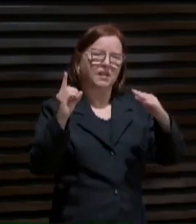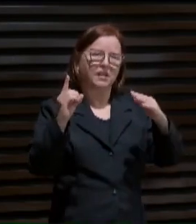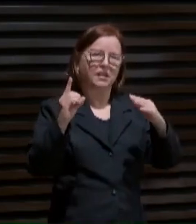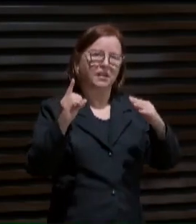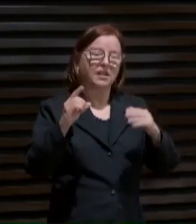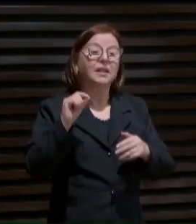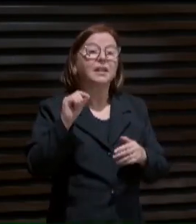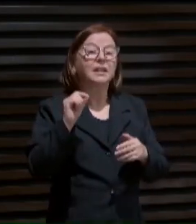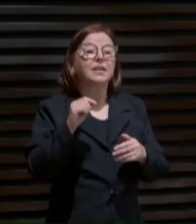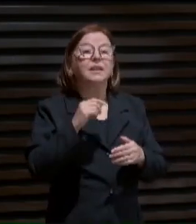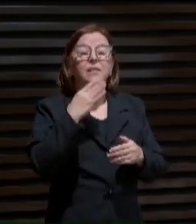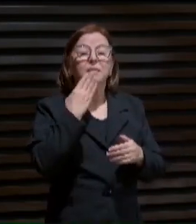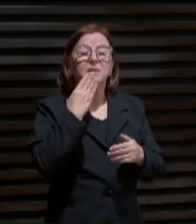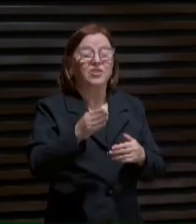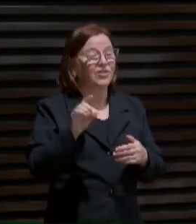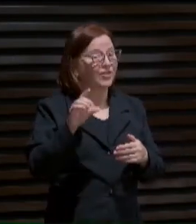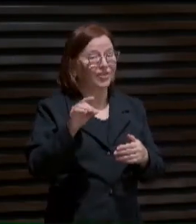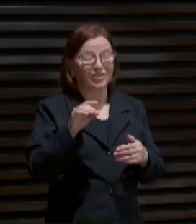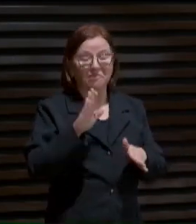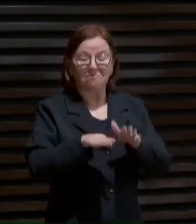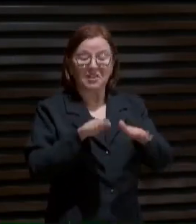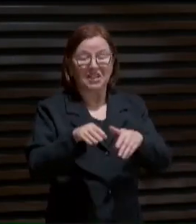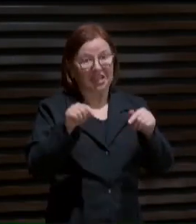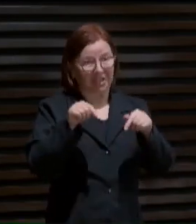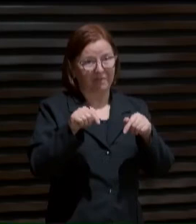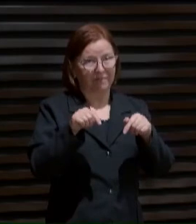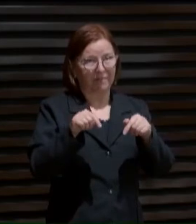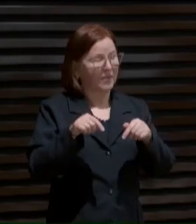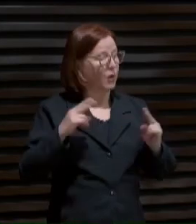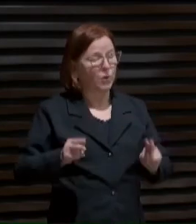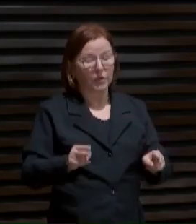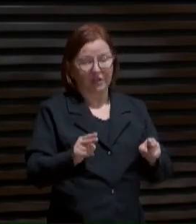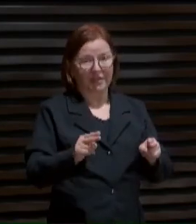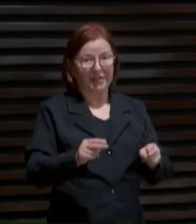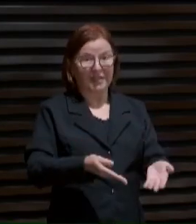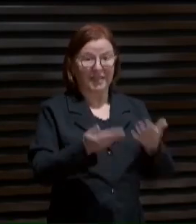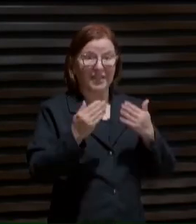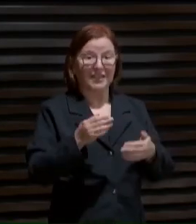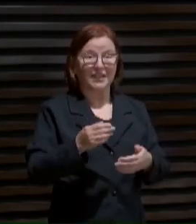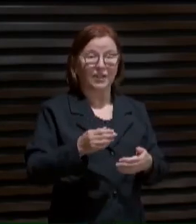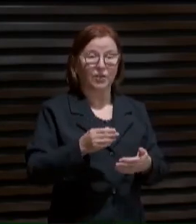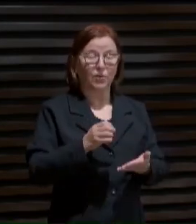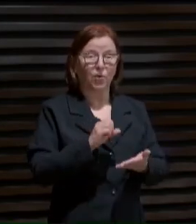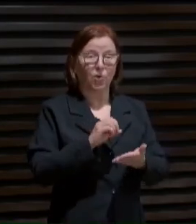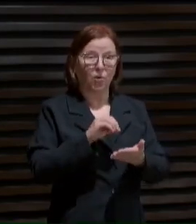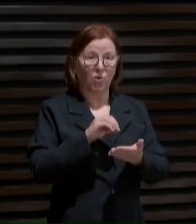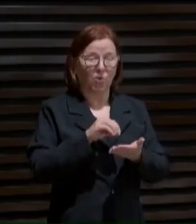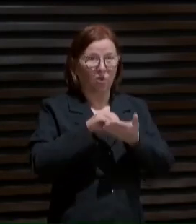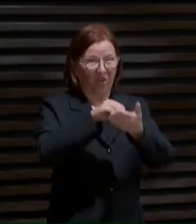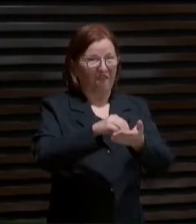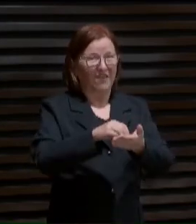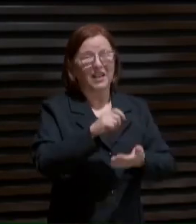átrios e não continueis a trazer ofertas Vans e o